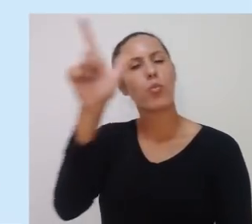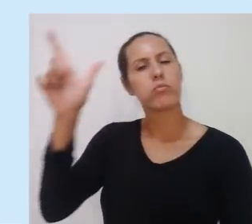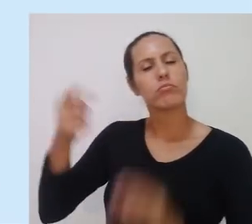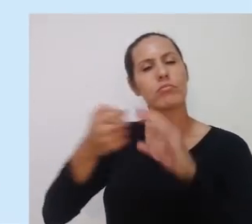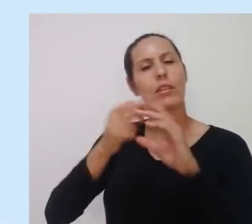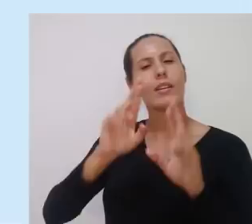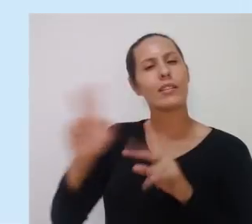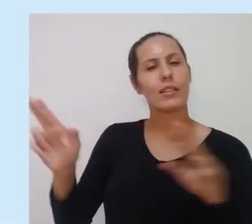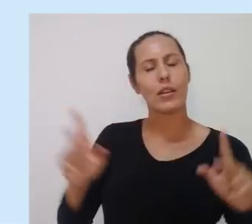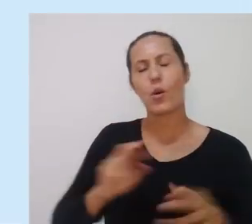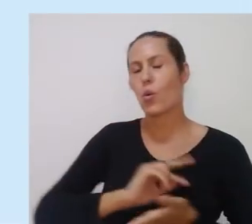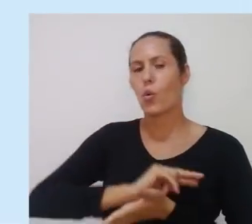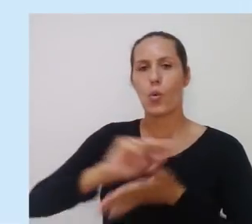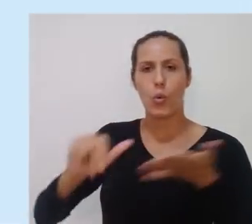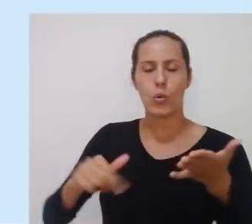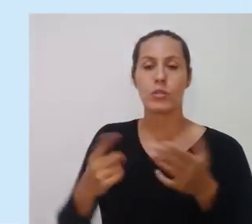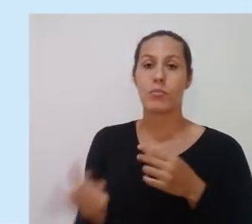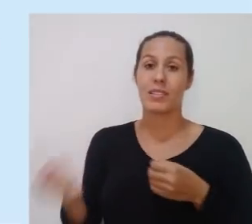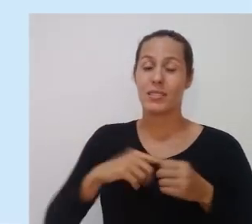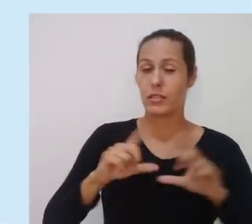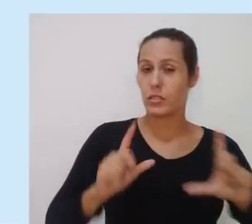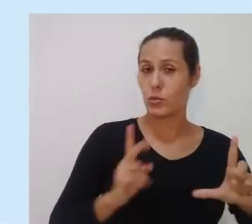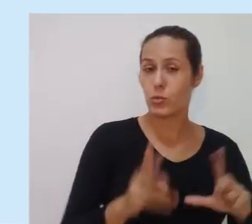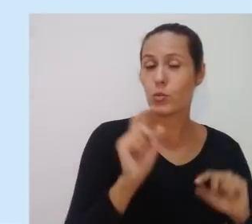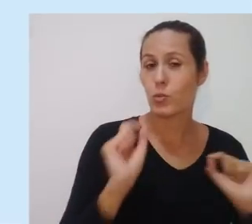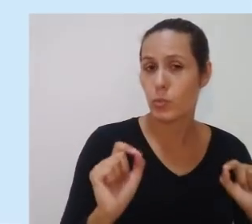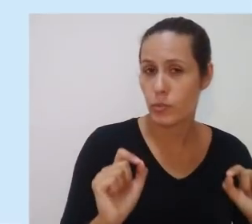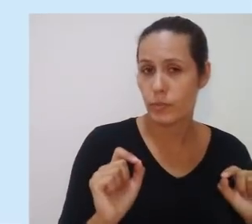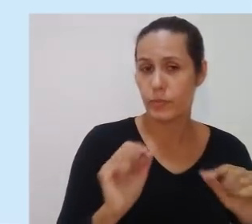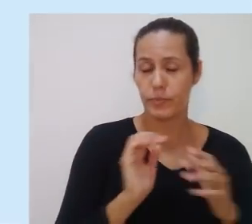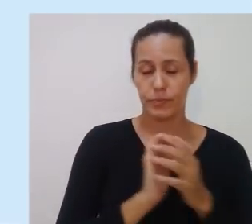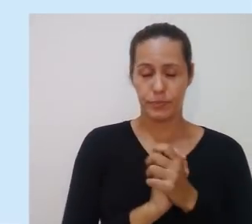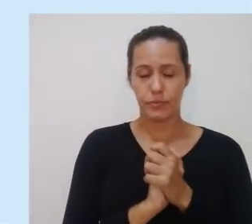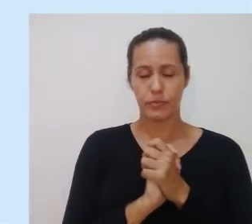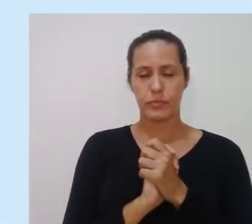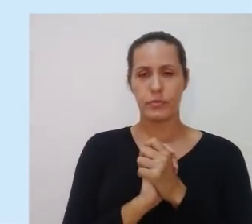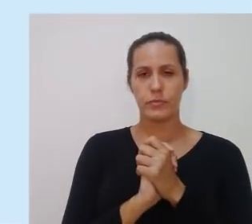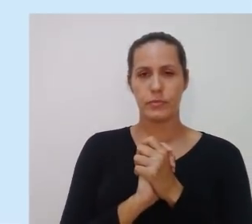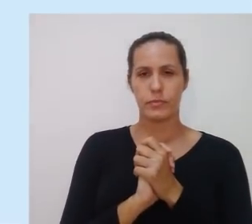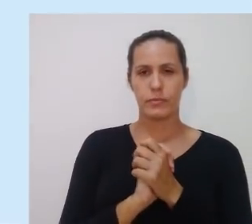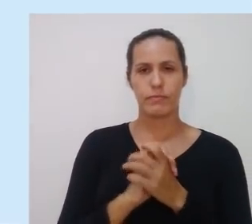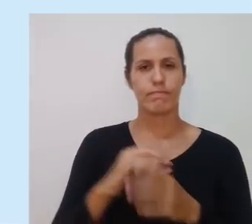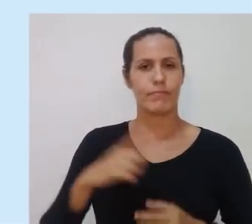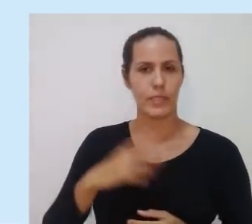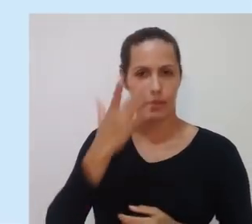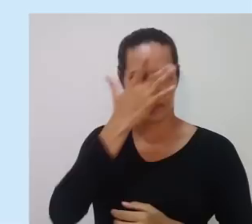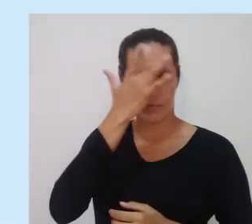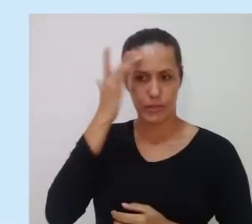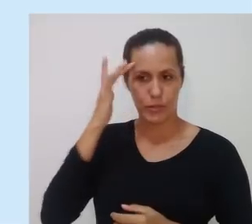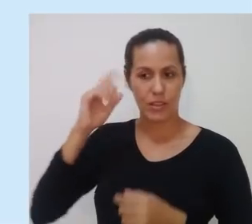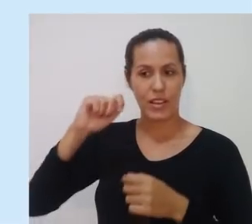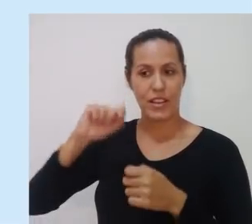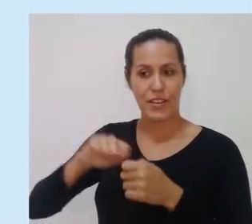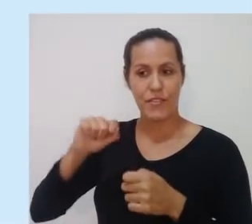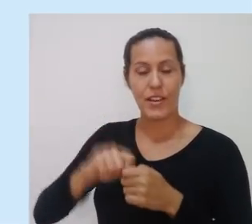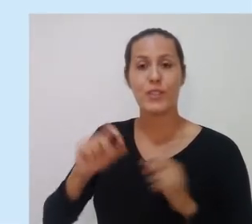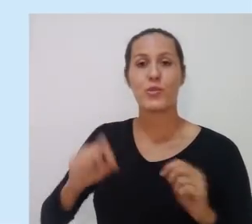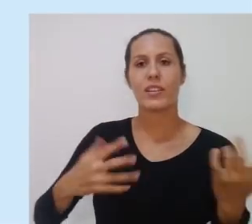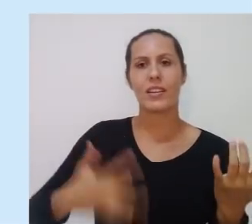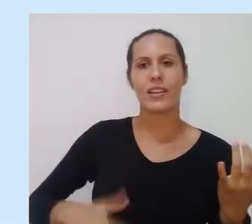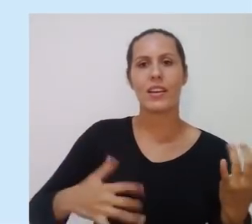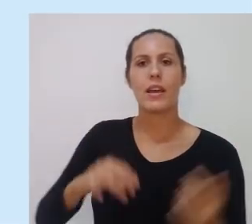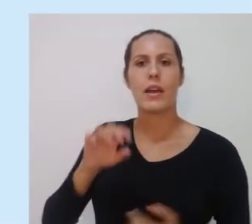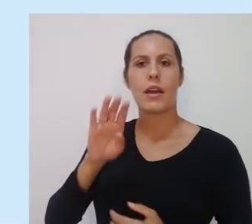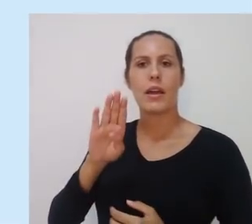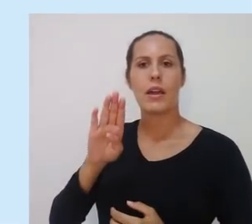outras diferenças, mas eu quero aproveitar agora que está comigo aqui, antes de voltar para a tela, para explicar o seguinte. Tem aqueles que